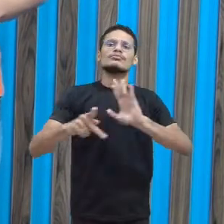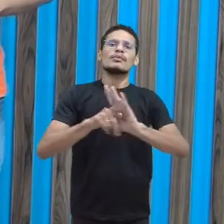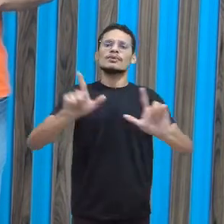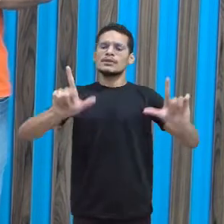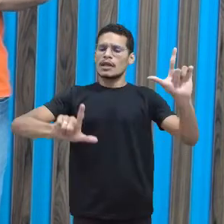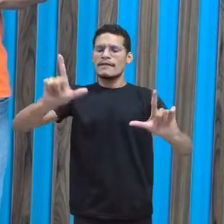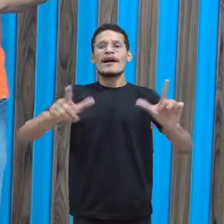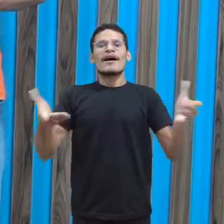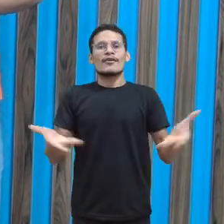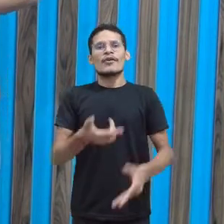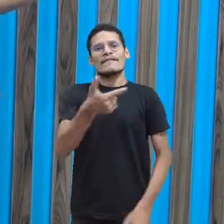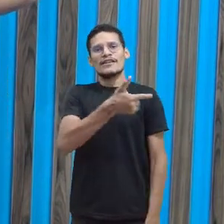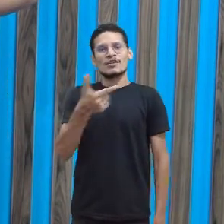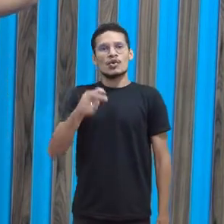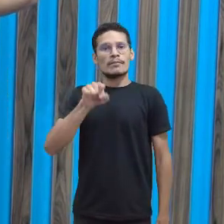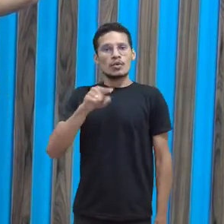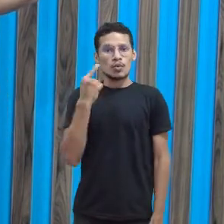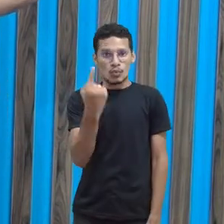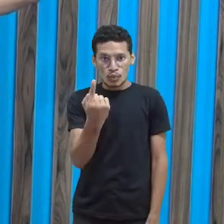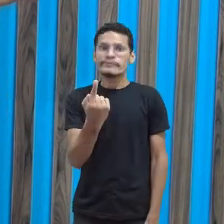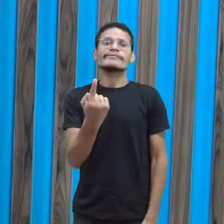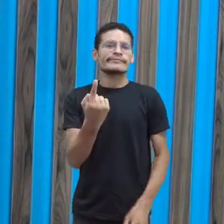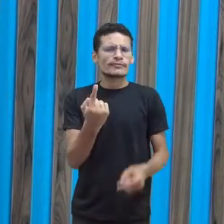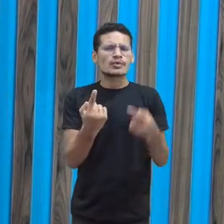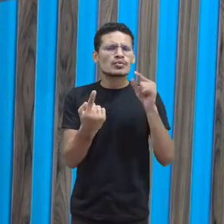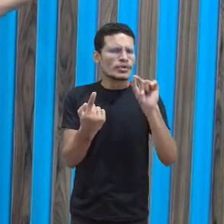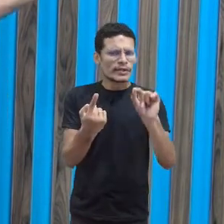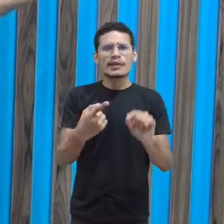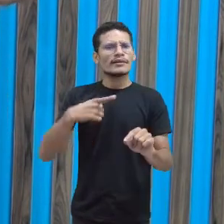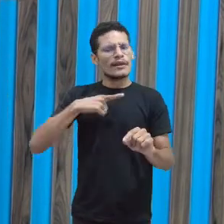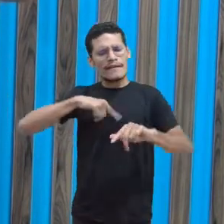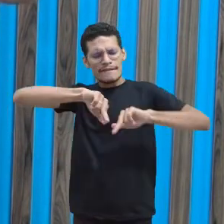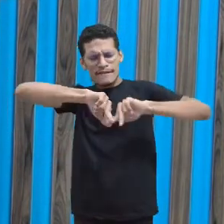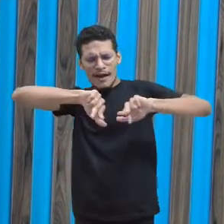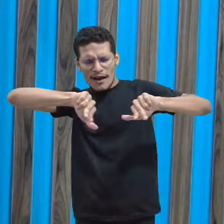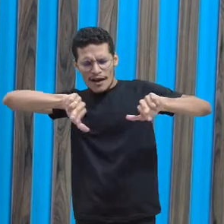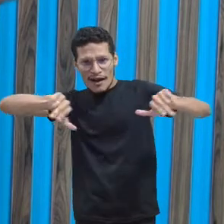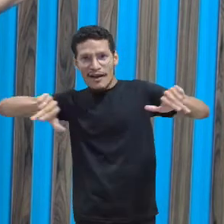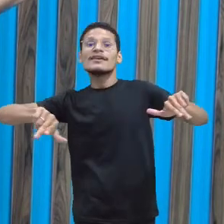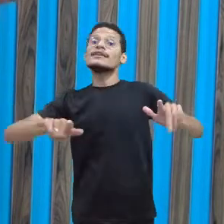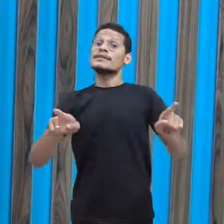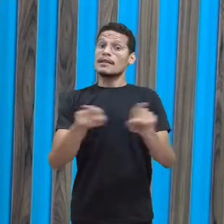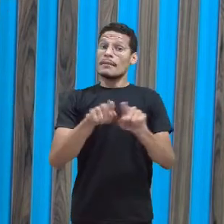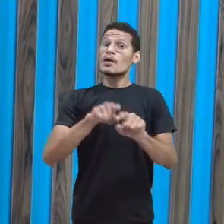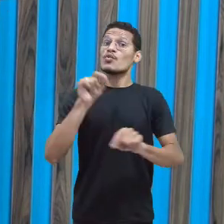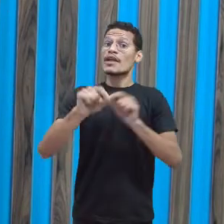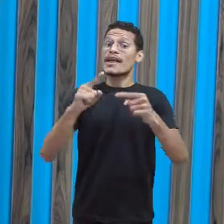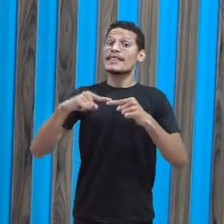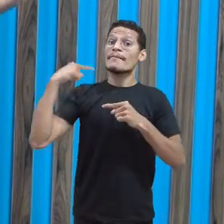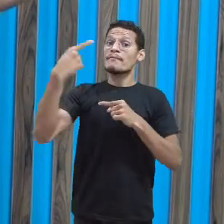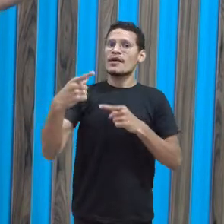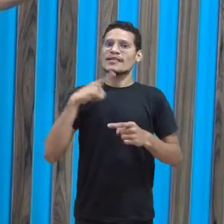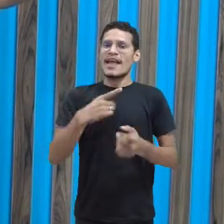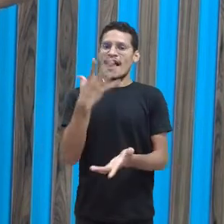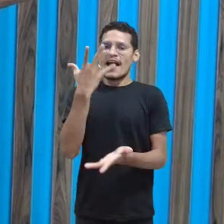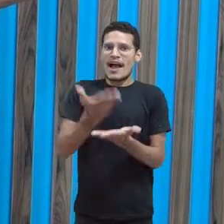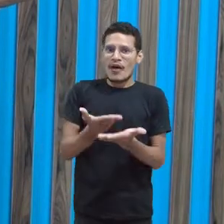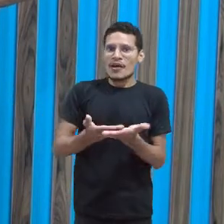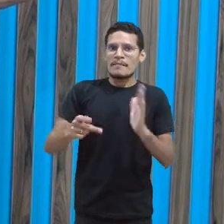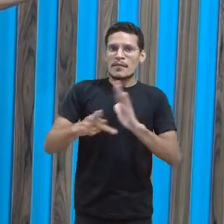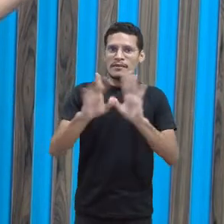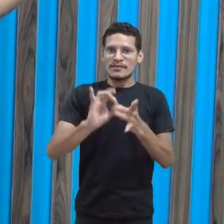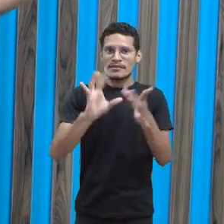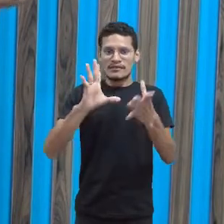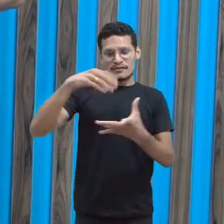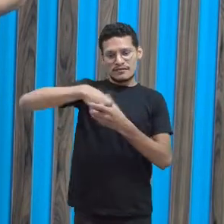Nós estamos no canal 22.1, então vamos acompanhar, tem várias opções e ainda tem mais tarde essa aula que vai estar no nosso canal